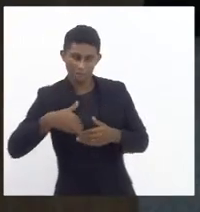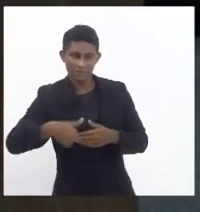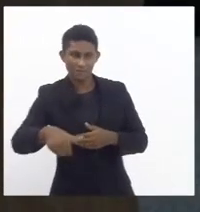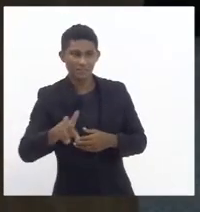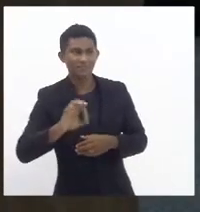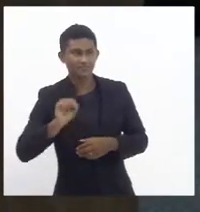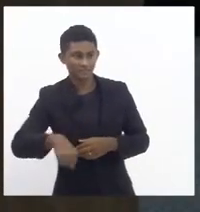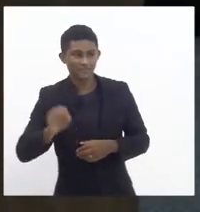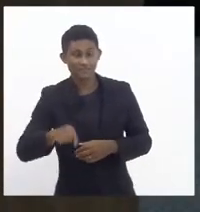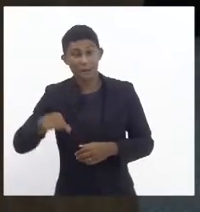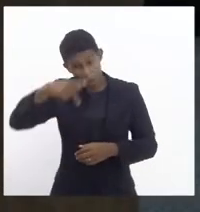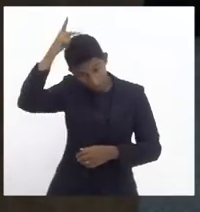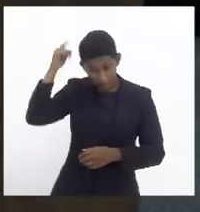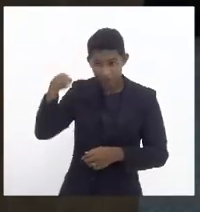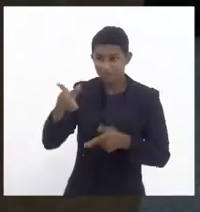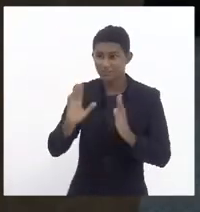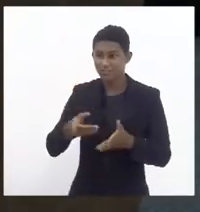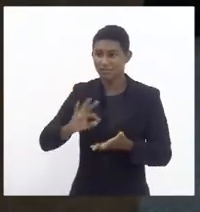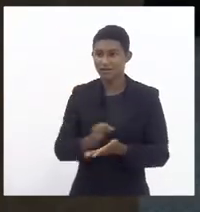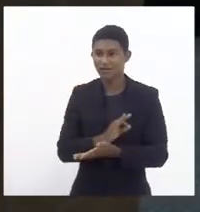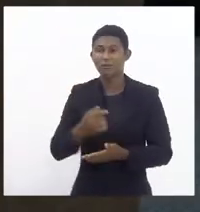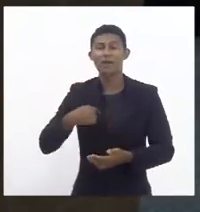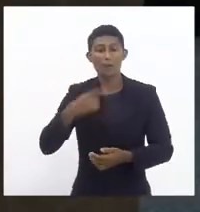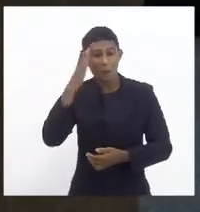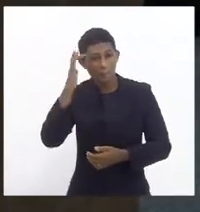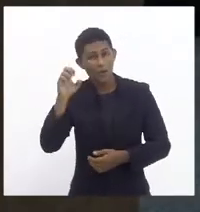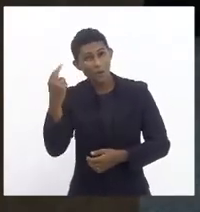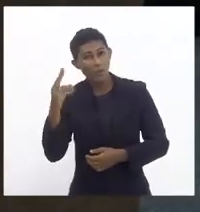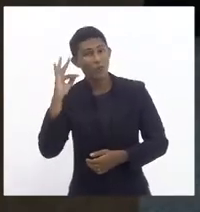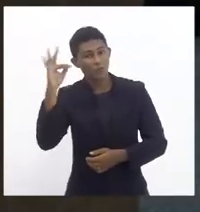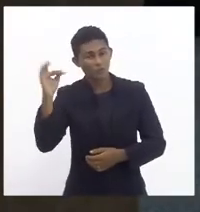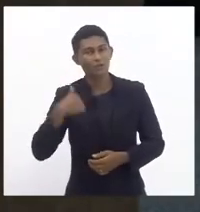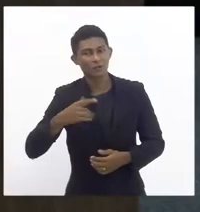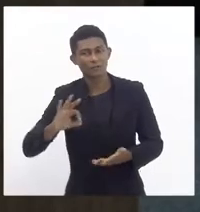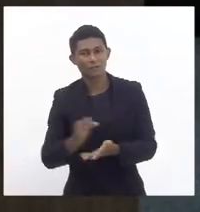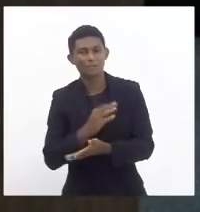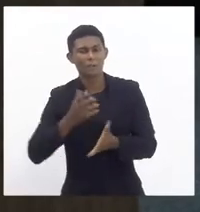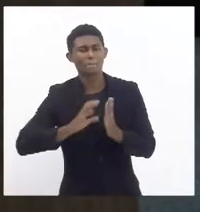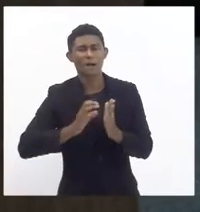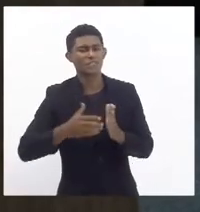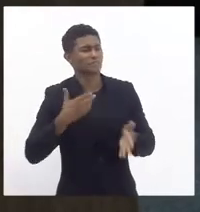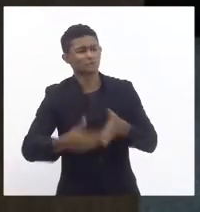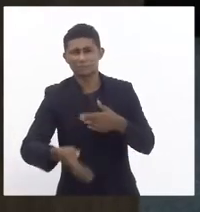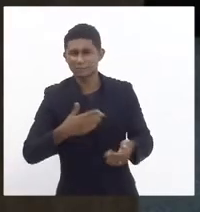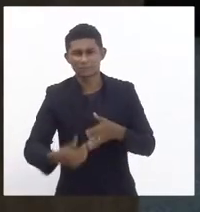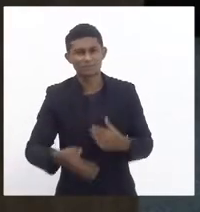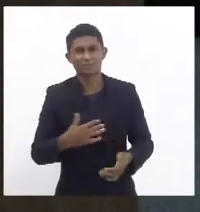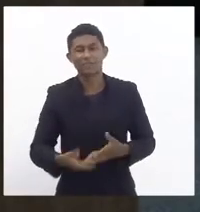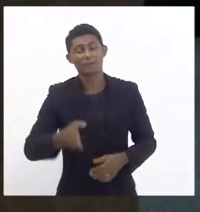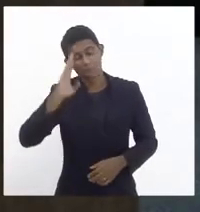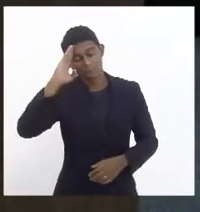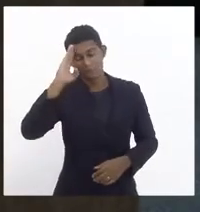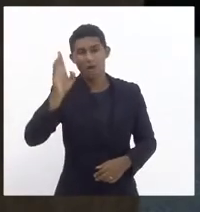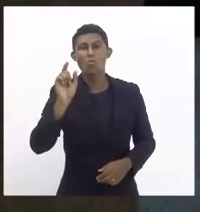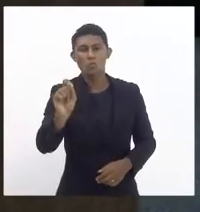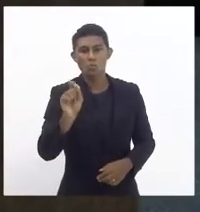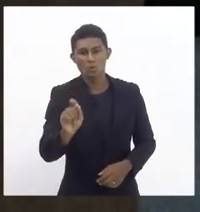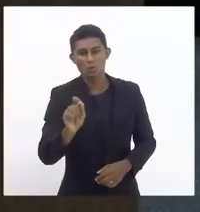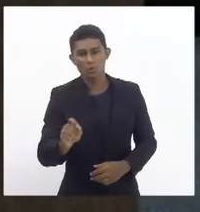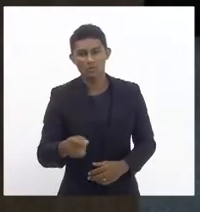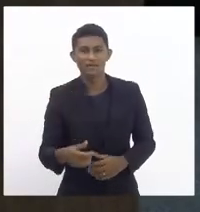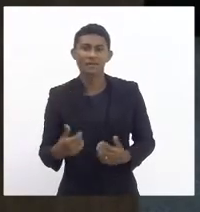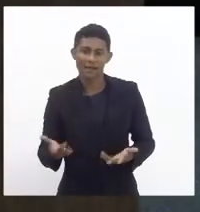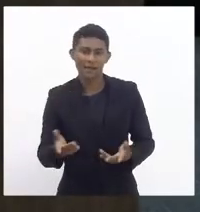os povos assinou é você dá amanhã depois estar ensinando Mas independente da sigla partidária importante a relação que existe